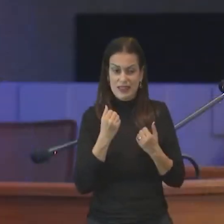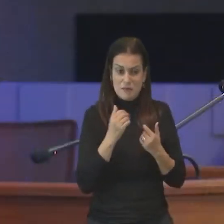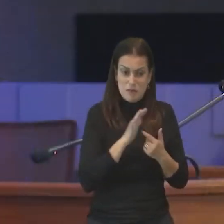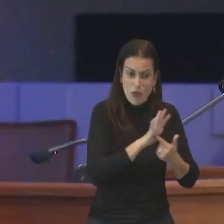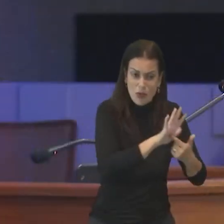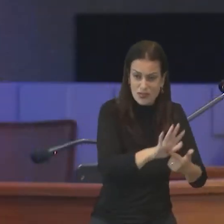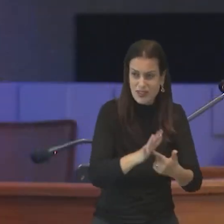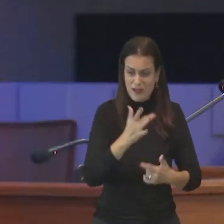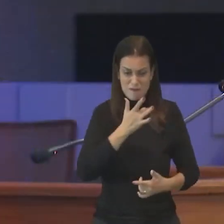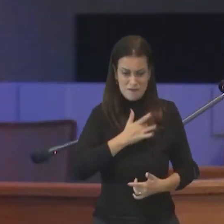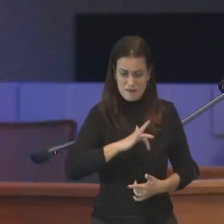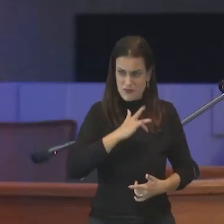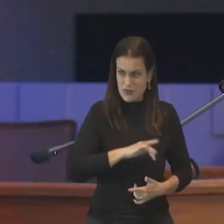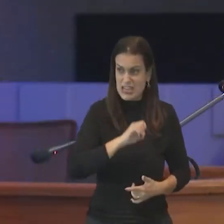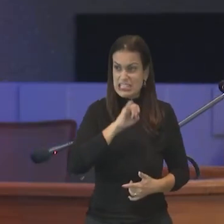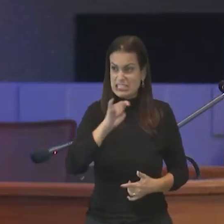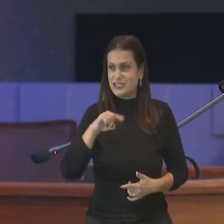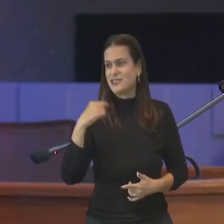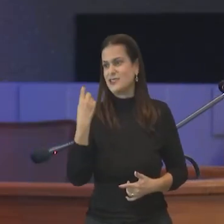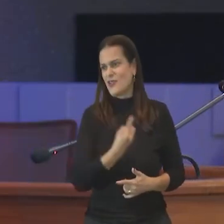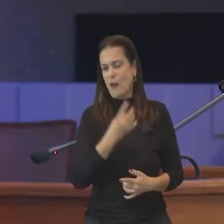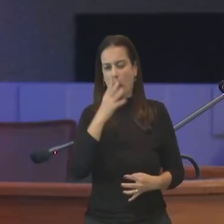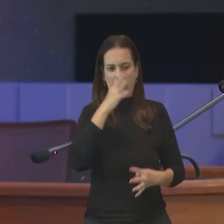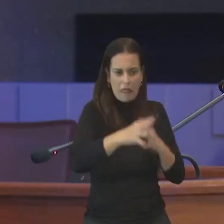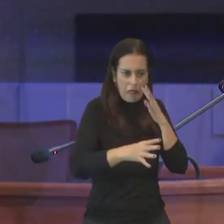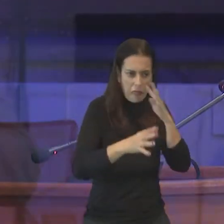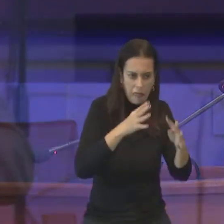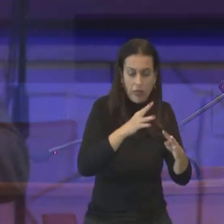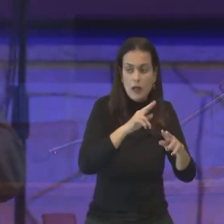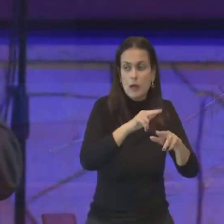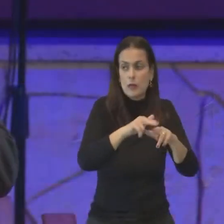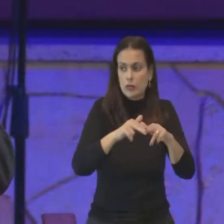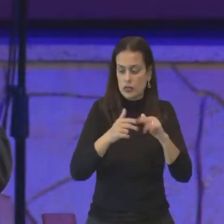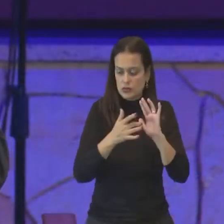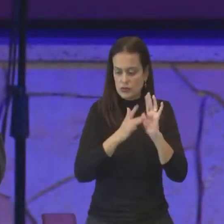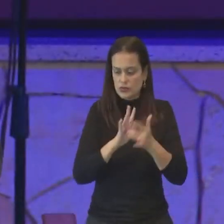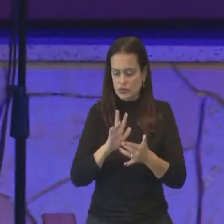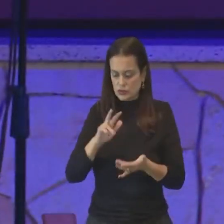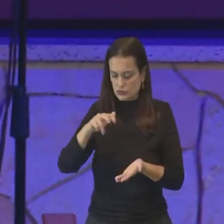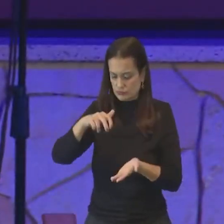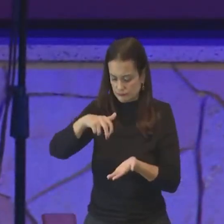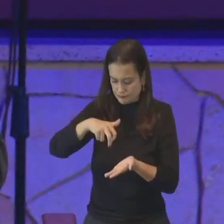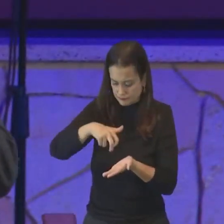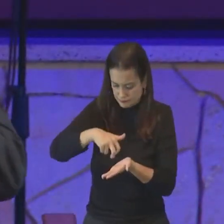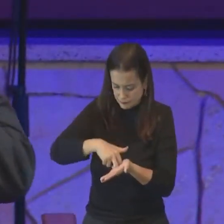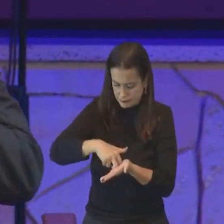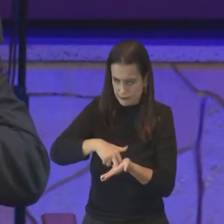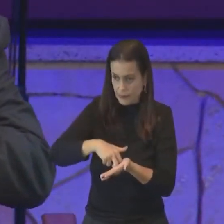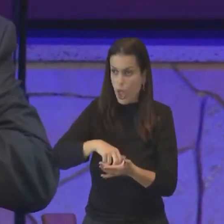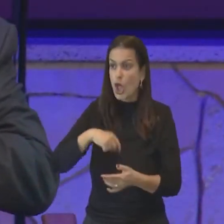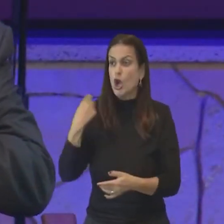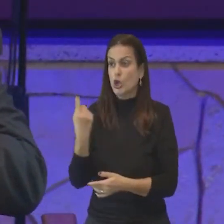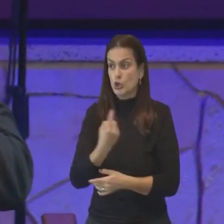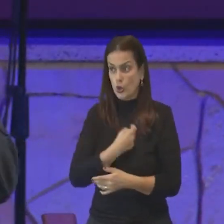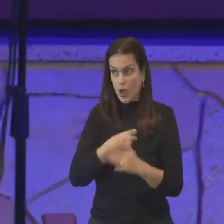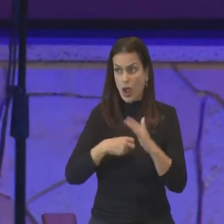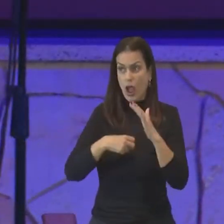pedras. Por isso Jesus inclinou-se. Nós aprendemos